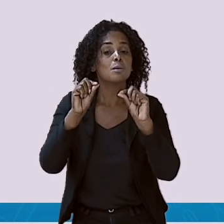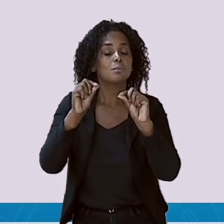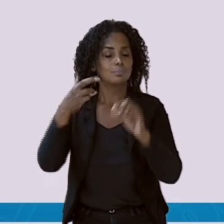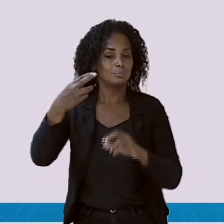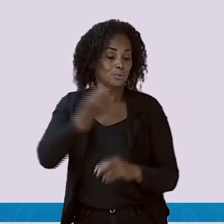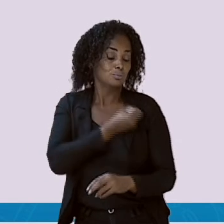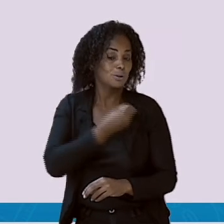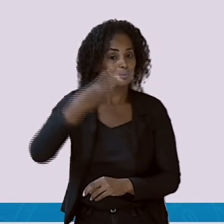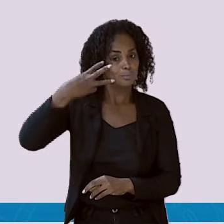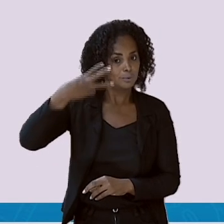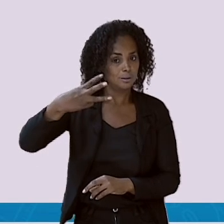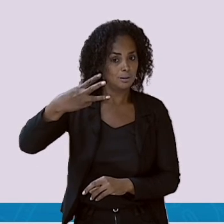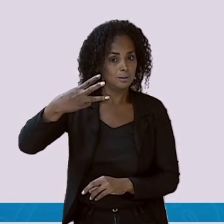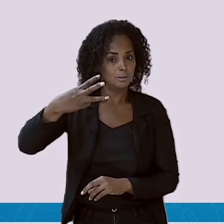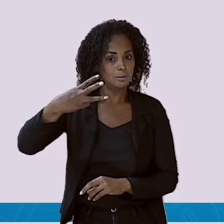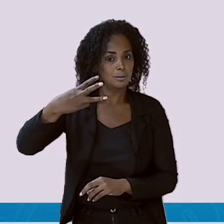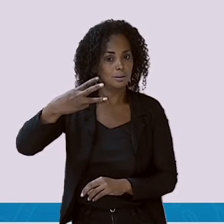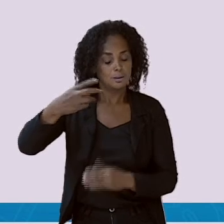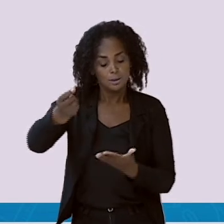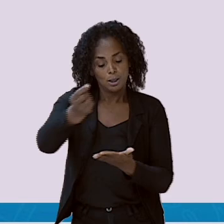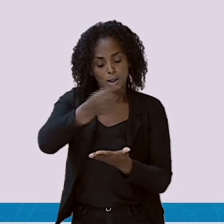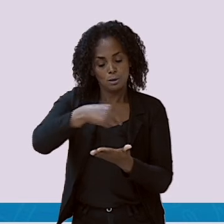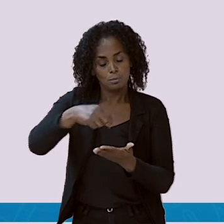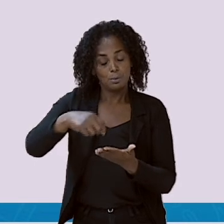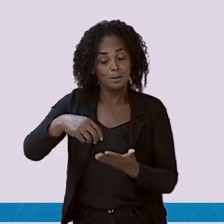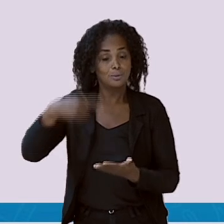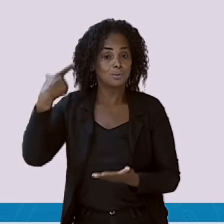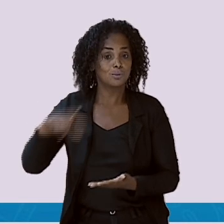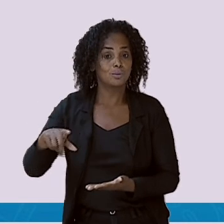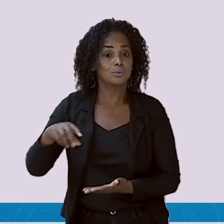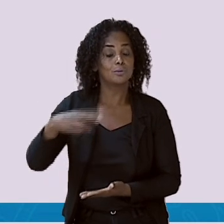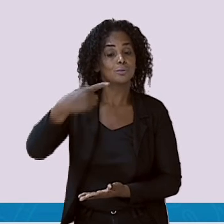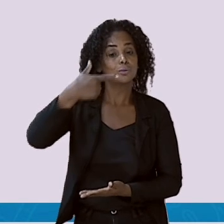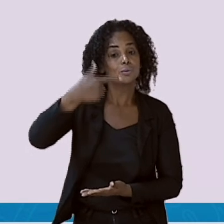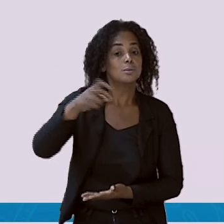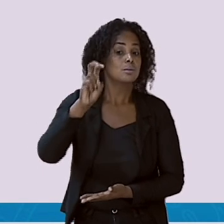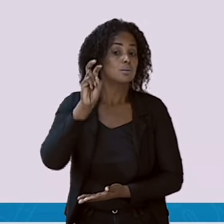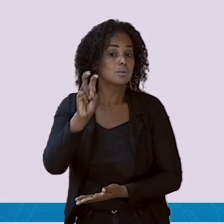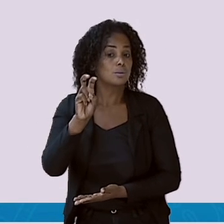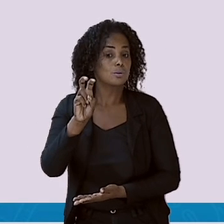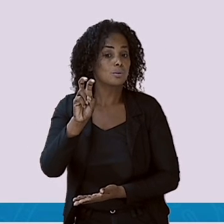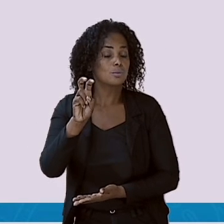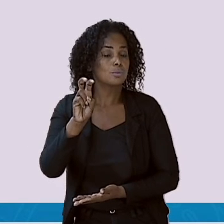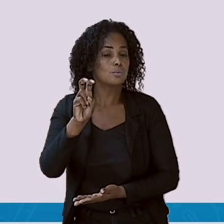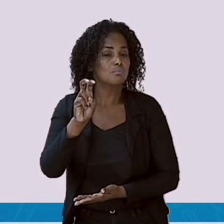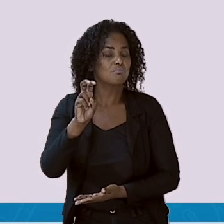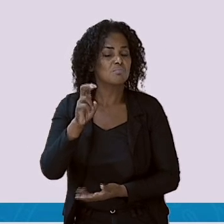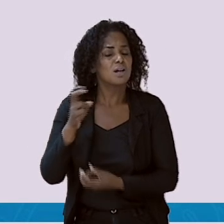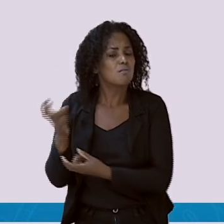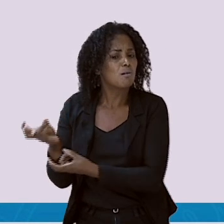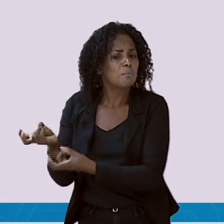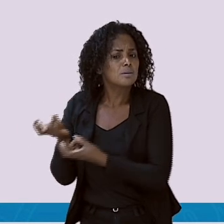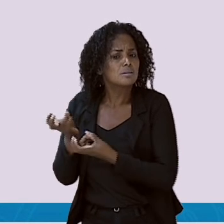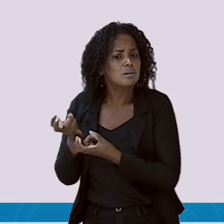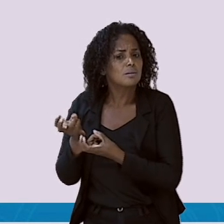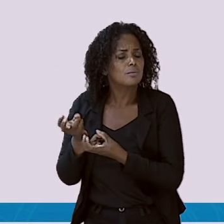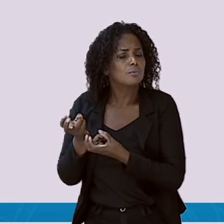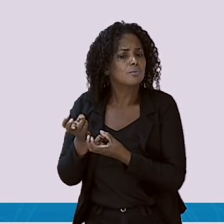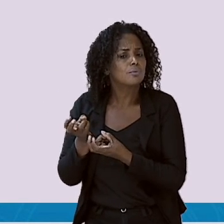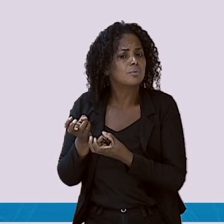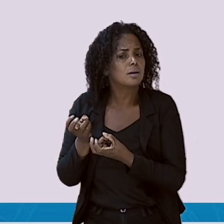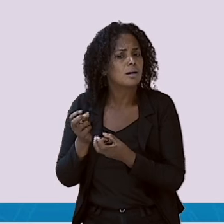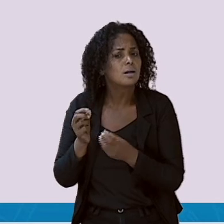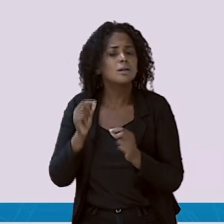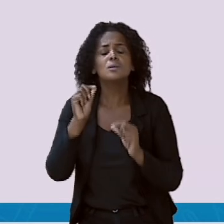eu recopio o 2 e o 5. E aí, eu vou analisar do lado da minha centena, que aqui,